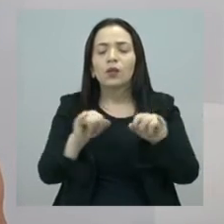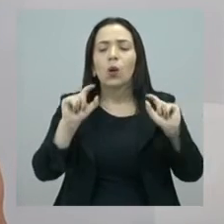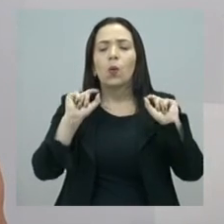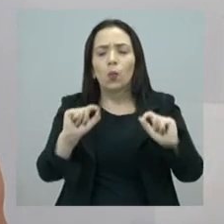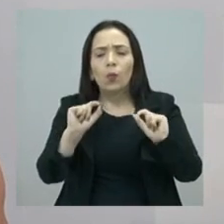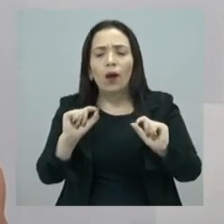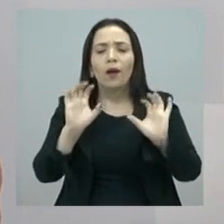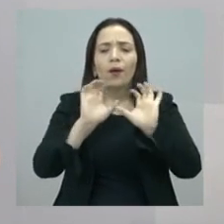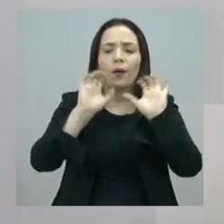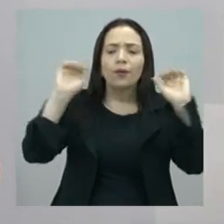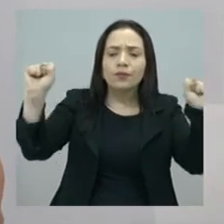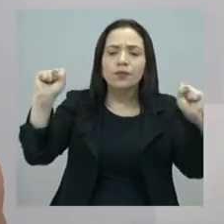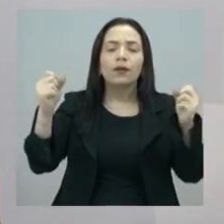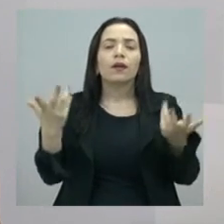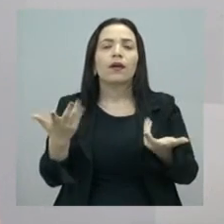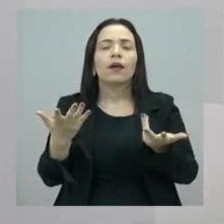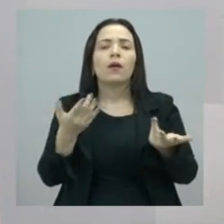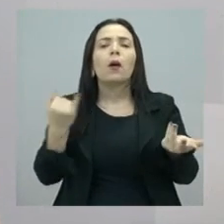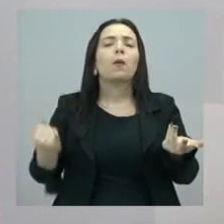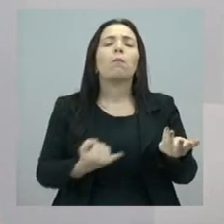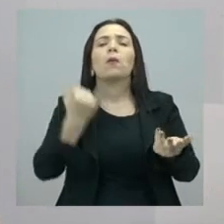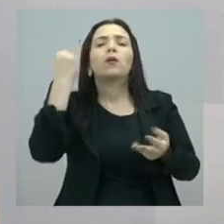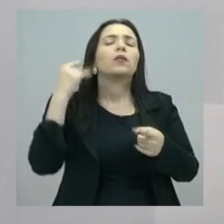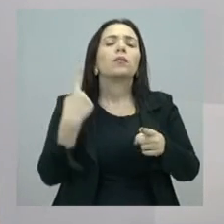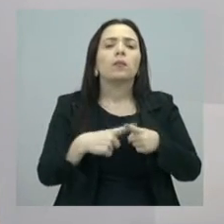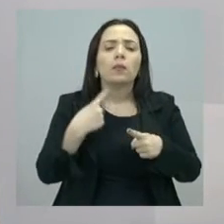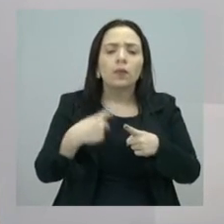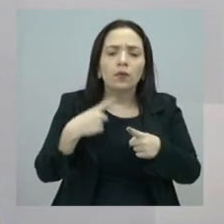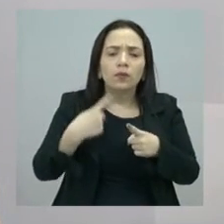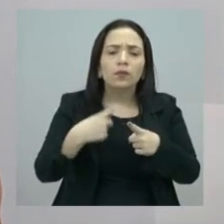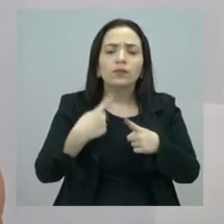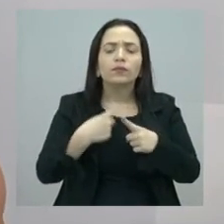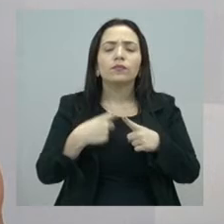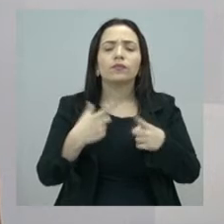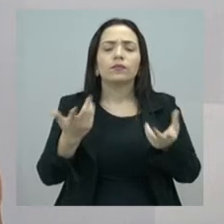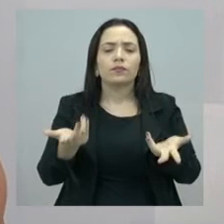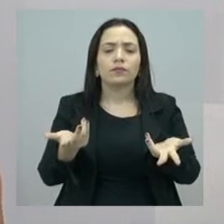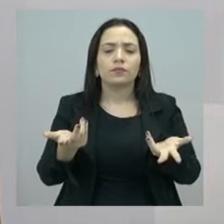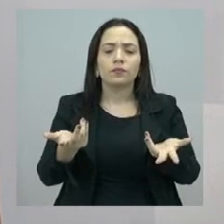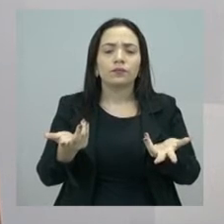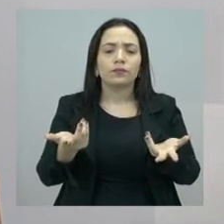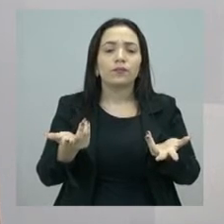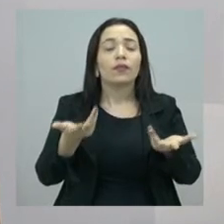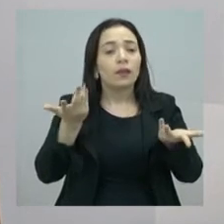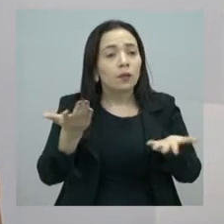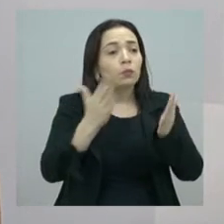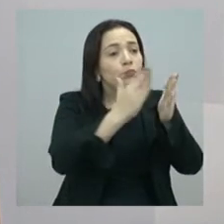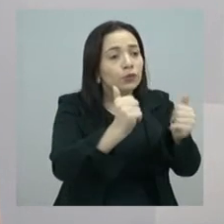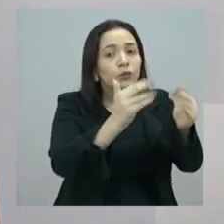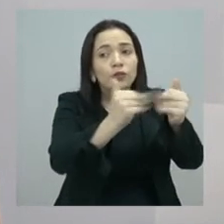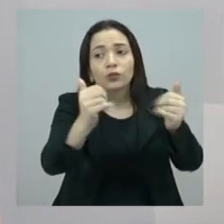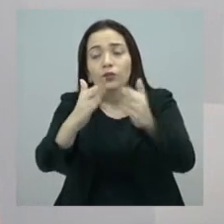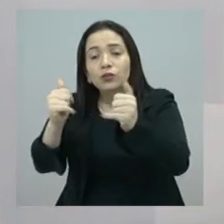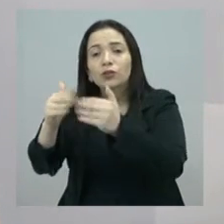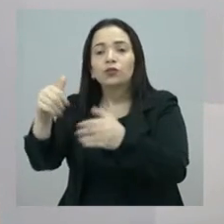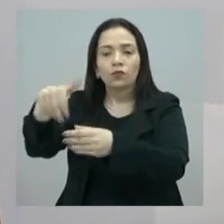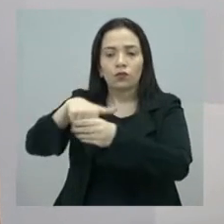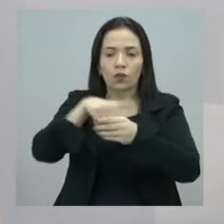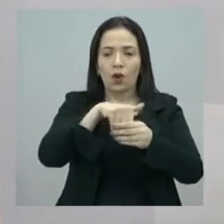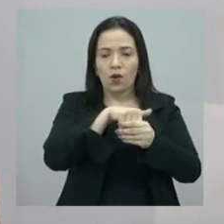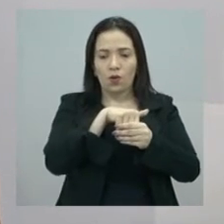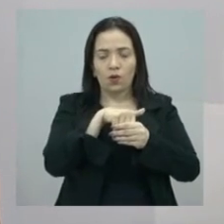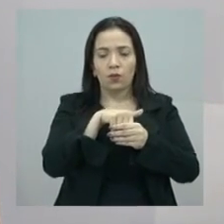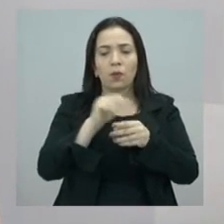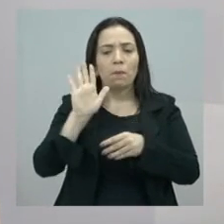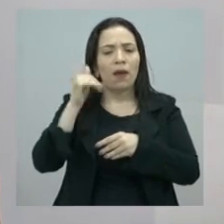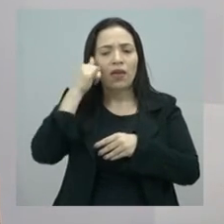conselho tutelar, qual a importância de um conselheiro na comunidade e captar esse voto, mas captar esse voto